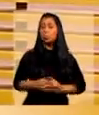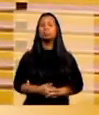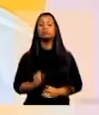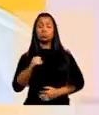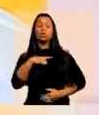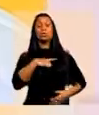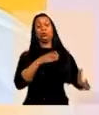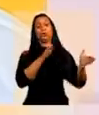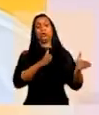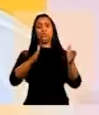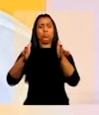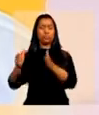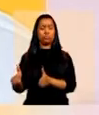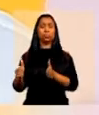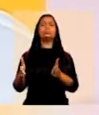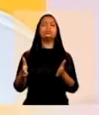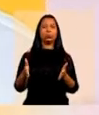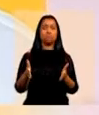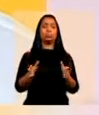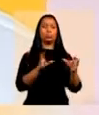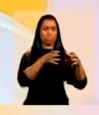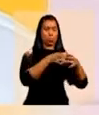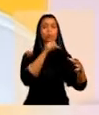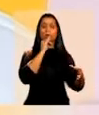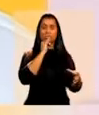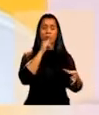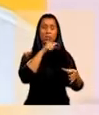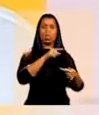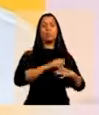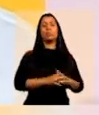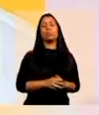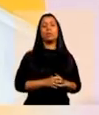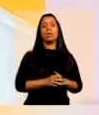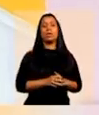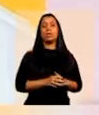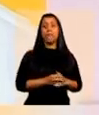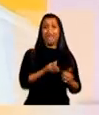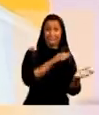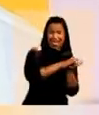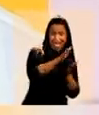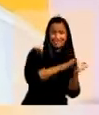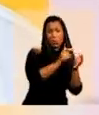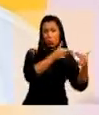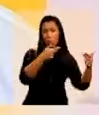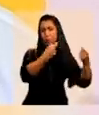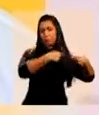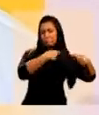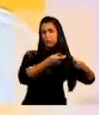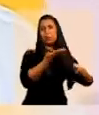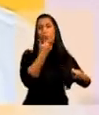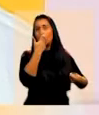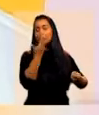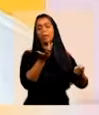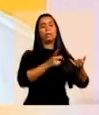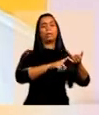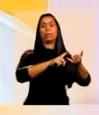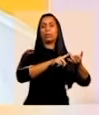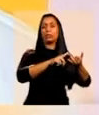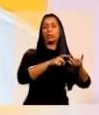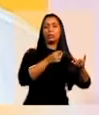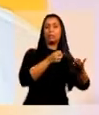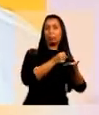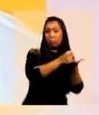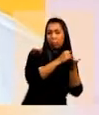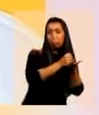que... Sim, né? Eu divido realmente por percentual por setor. Então, eu tenho um percentual para gastar com necessidades, que é